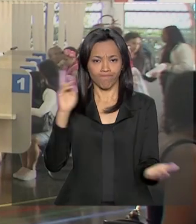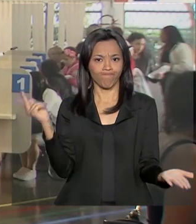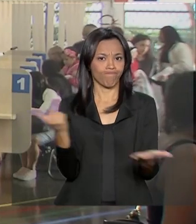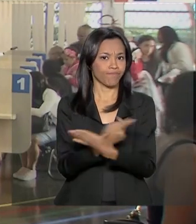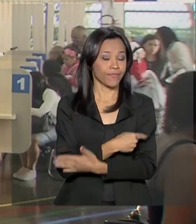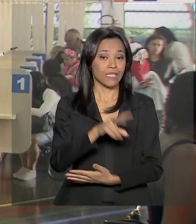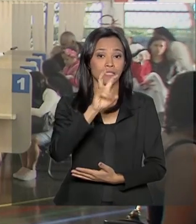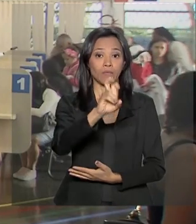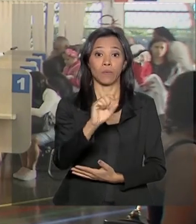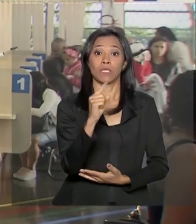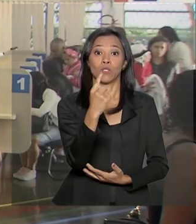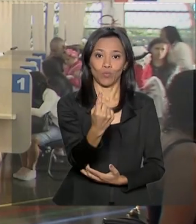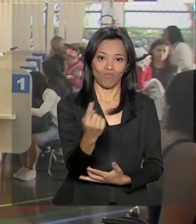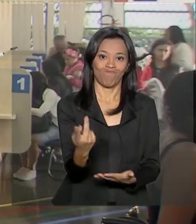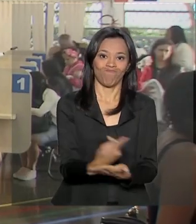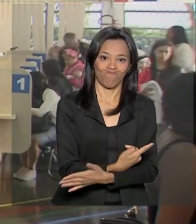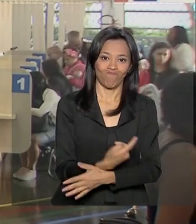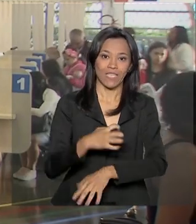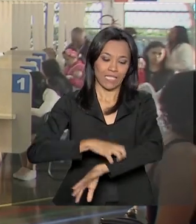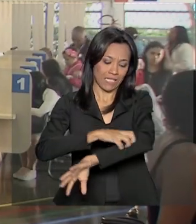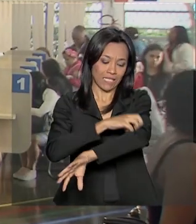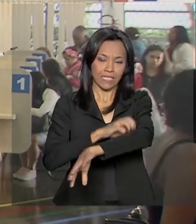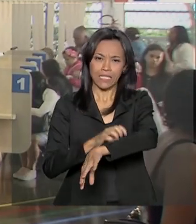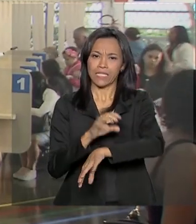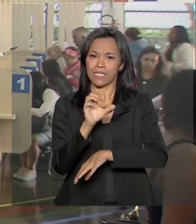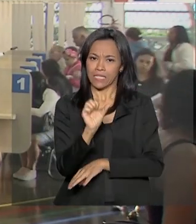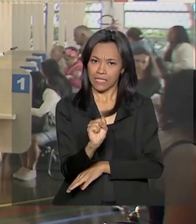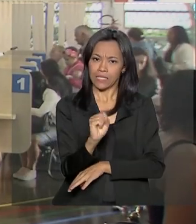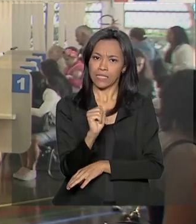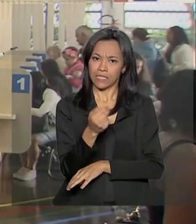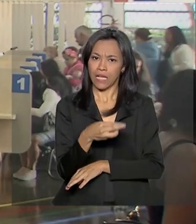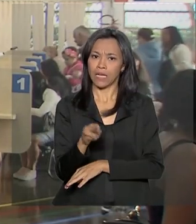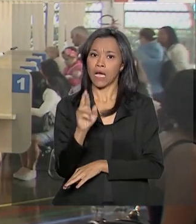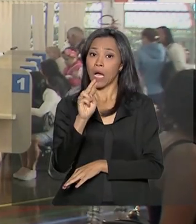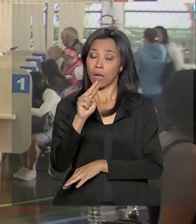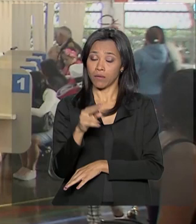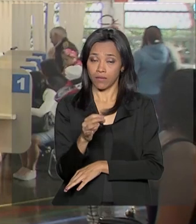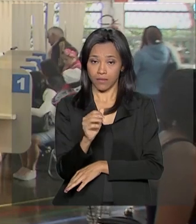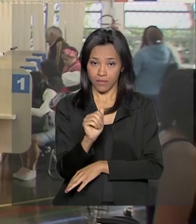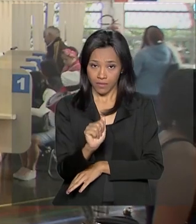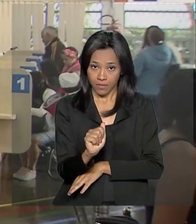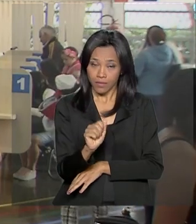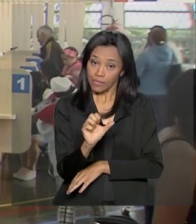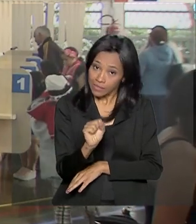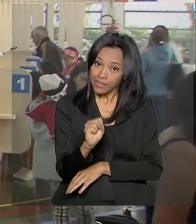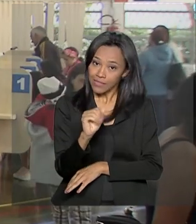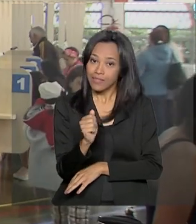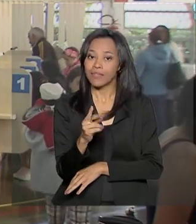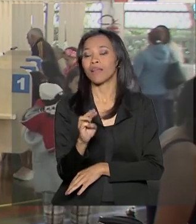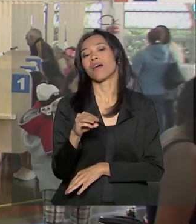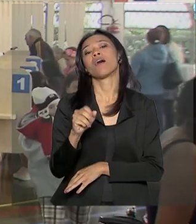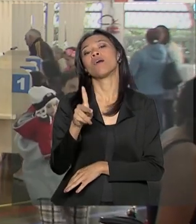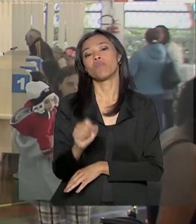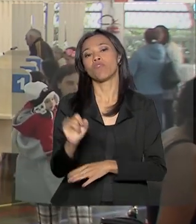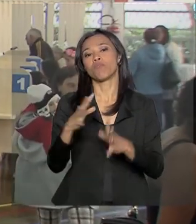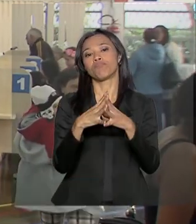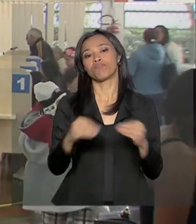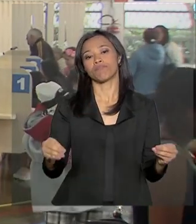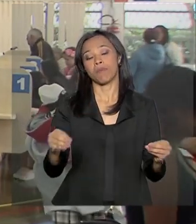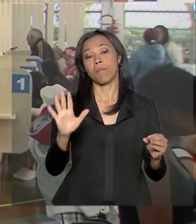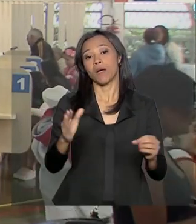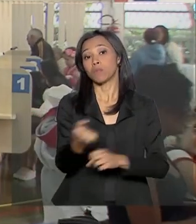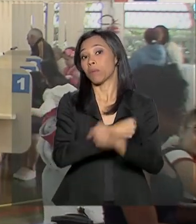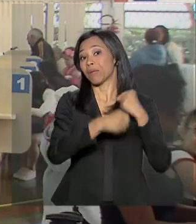casos da doença o sarampo chegou a ser erradicado em todo o território nacional mas no ano passado o brasil enfrentou